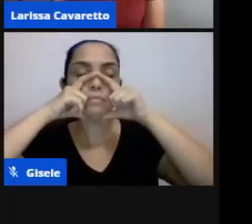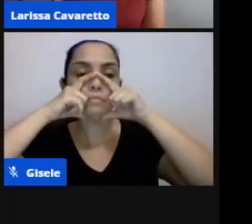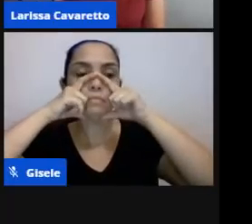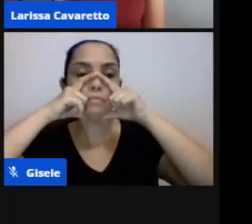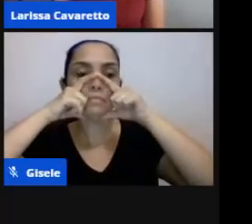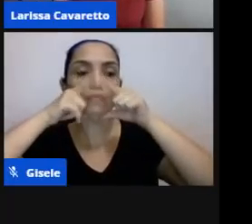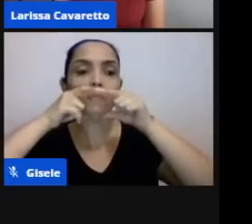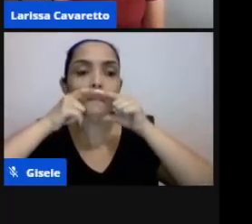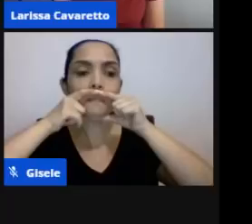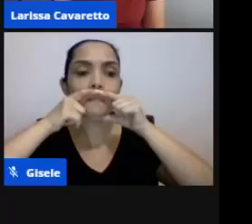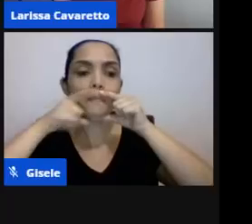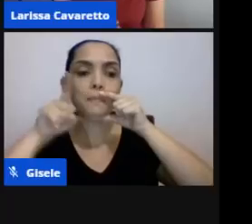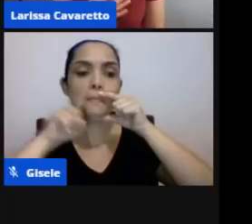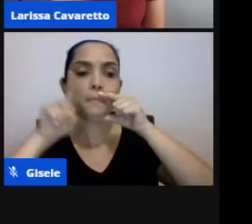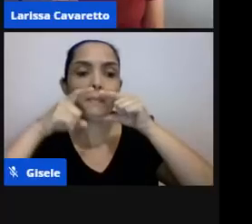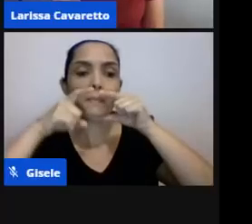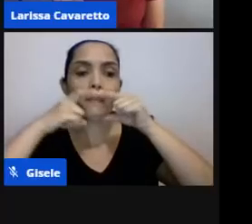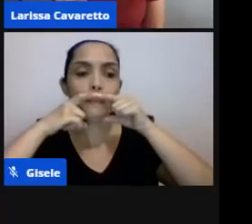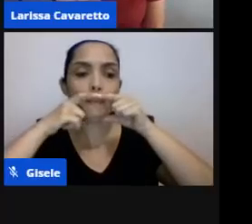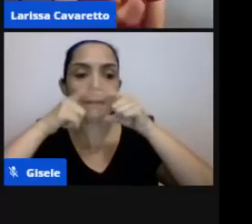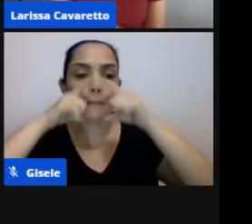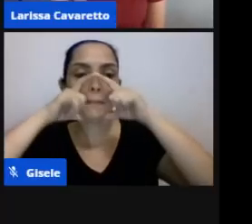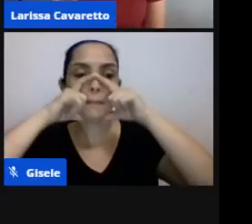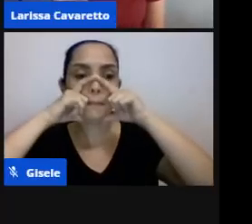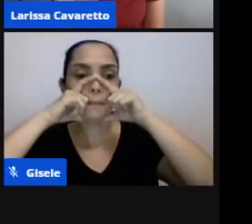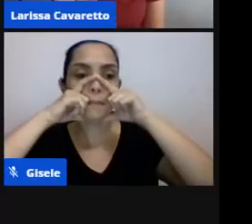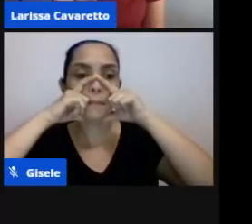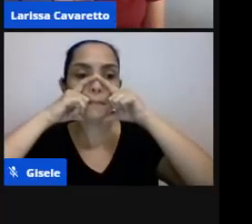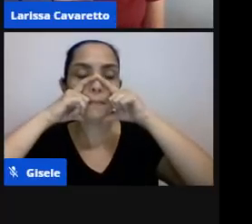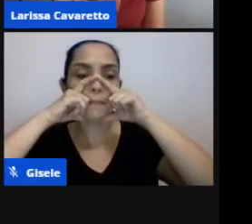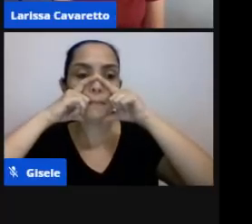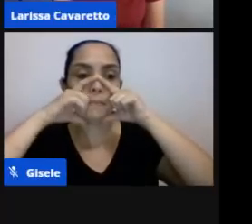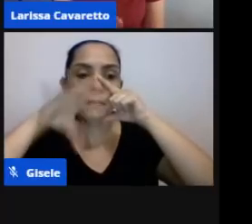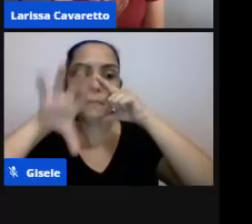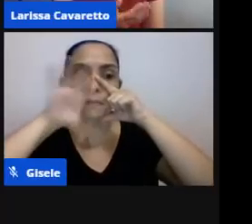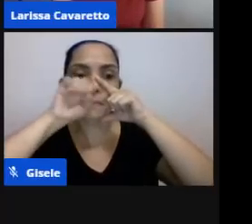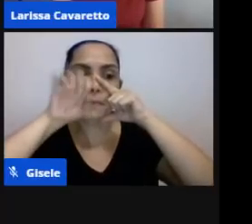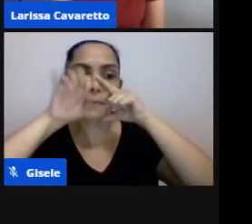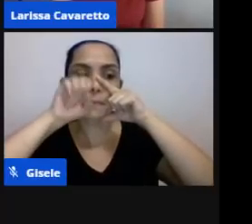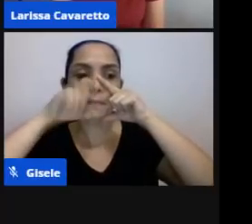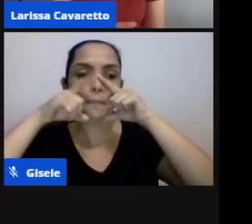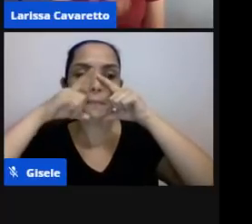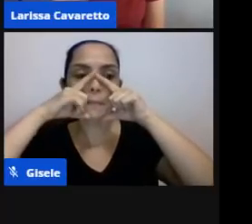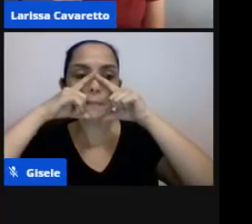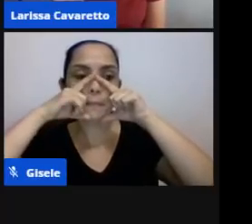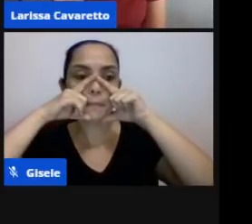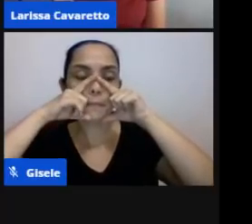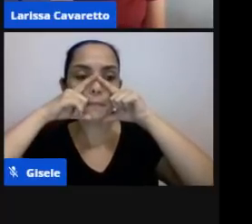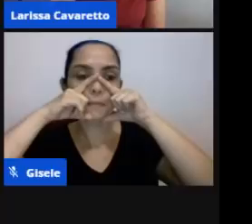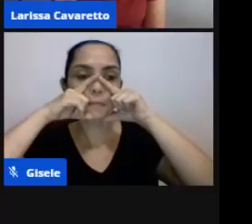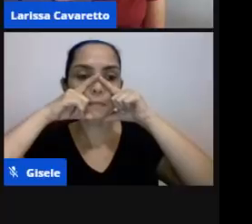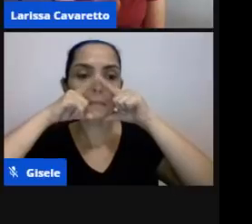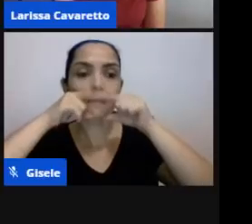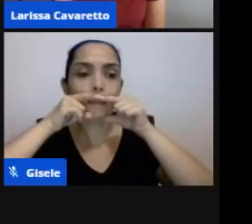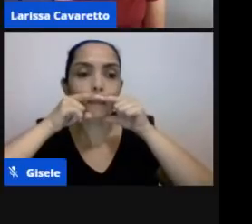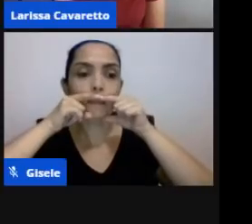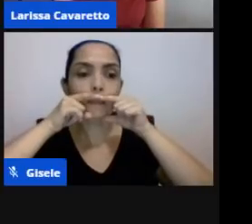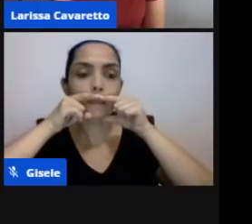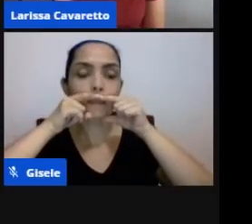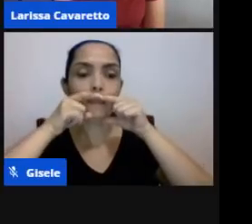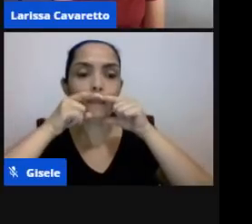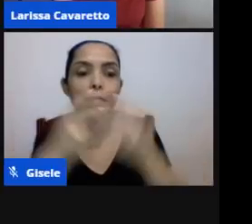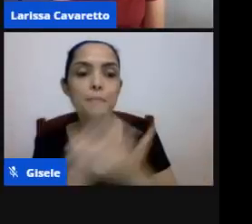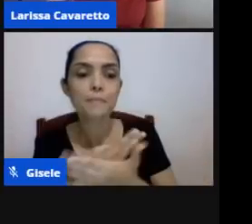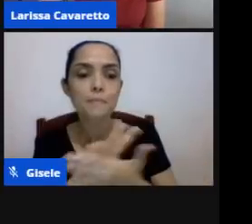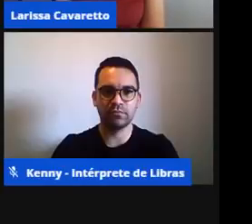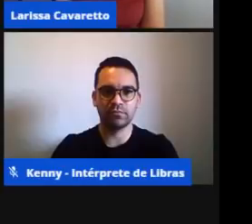se utilizada dessa forma, né? Porque o nariz é onde a gente espelha as partículas, essas partículas que eu mostrei. Elas são expelidas tanto pelo nariz